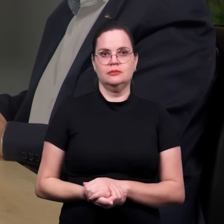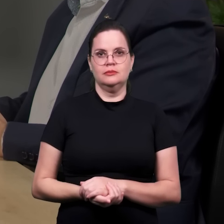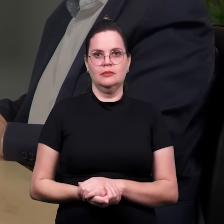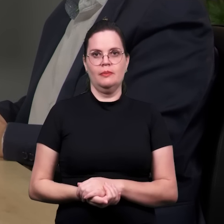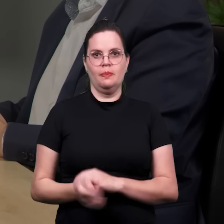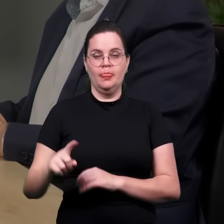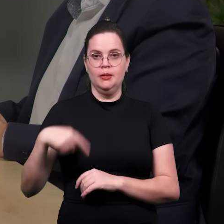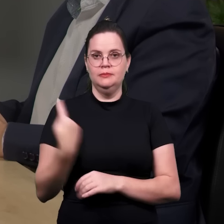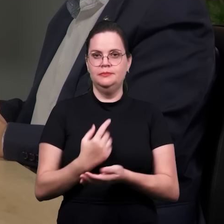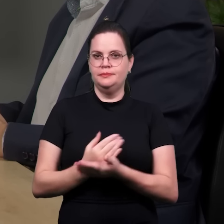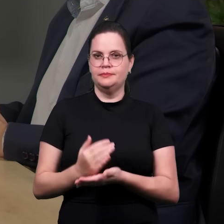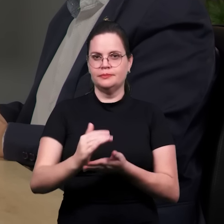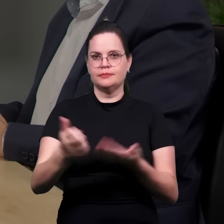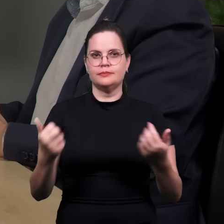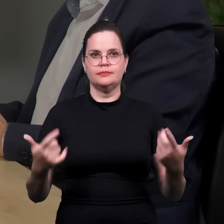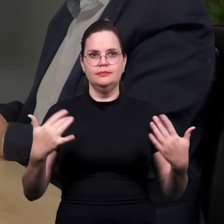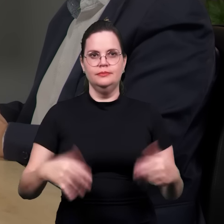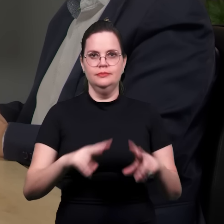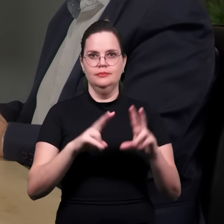este contexto